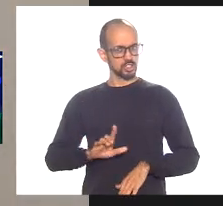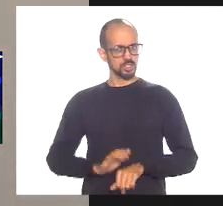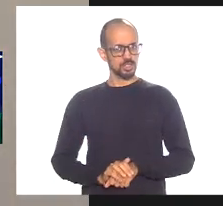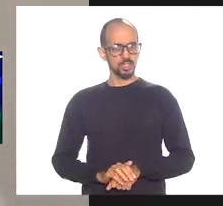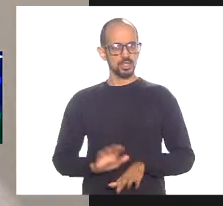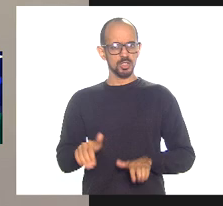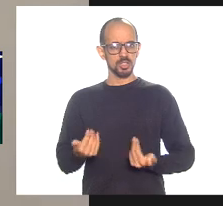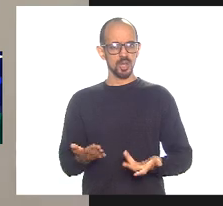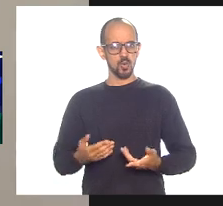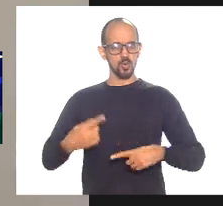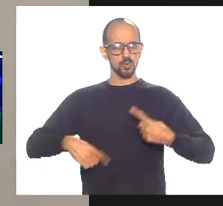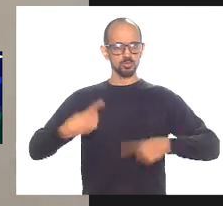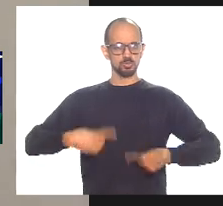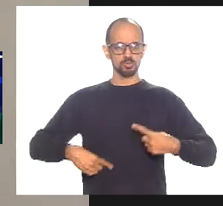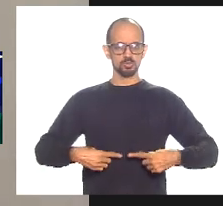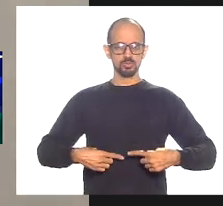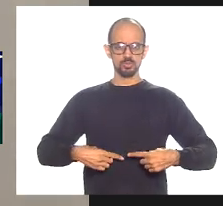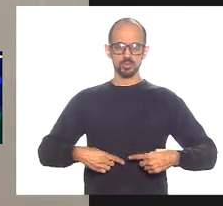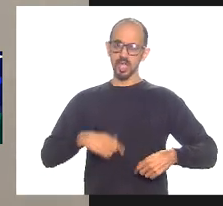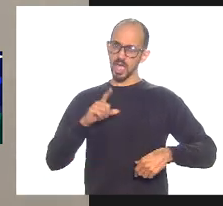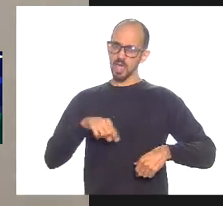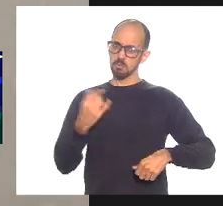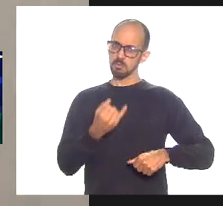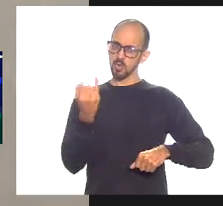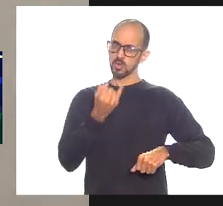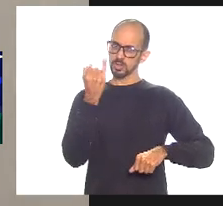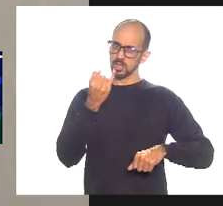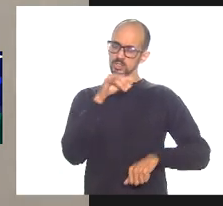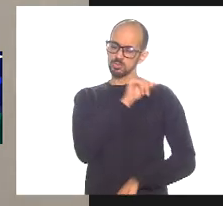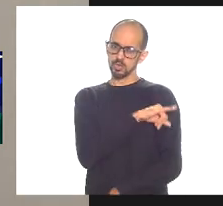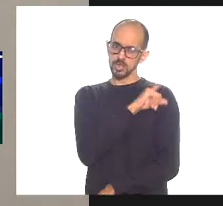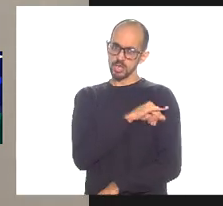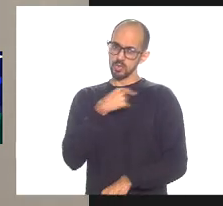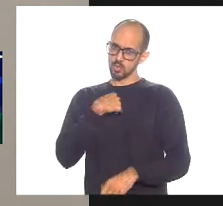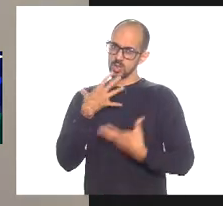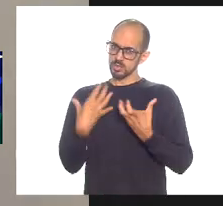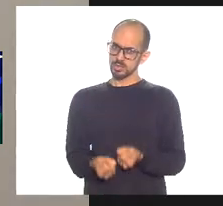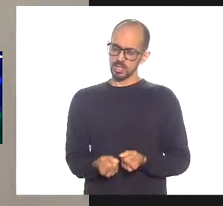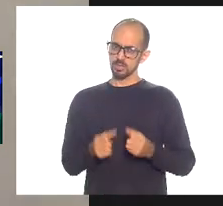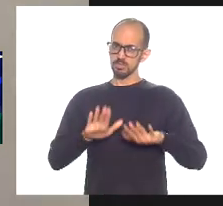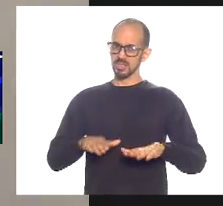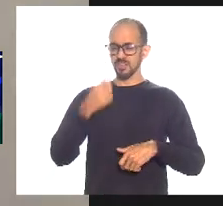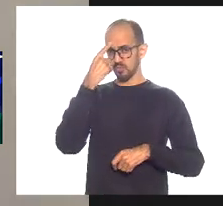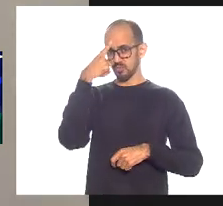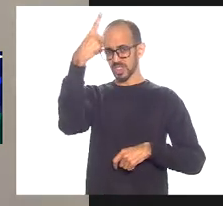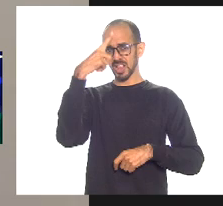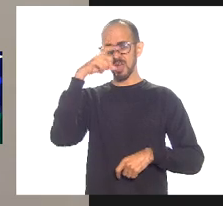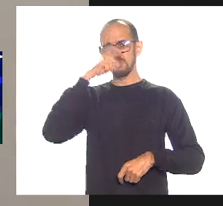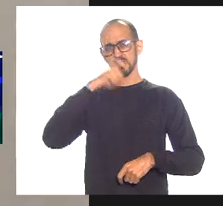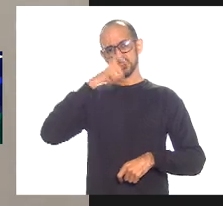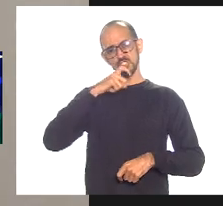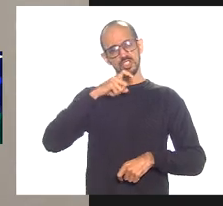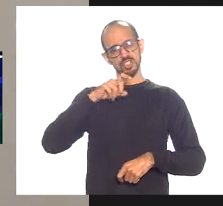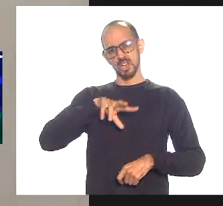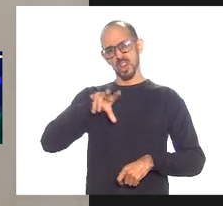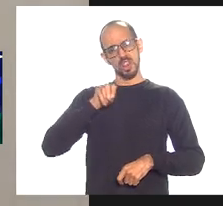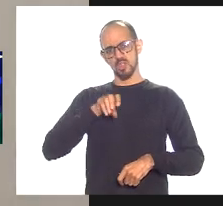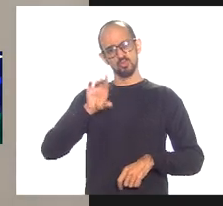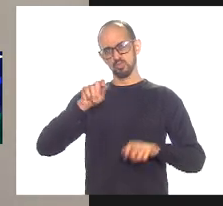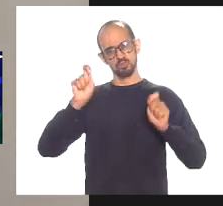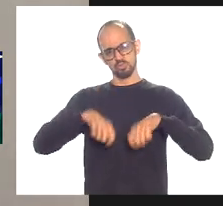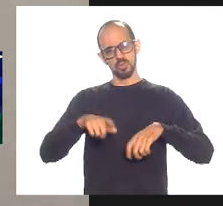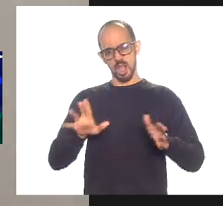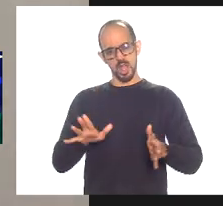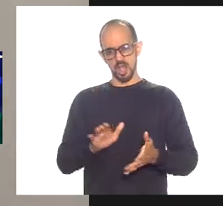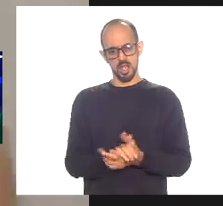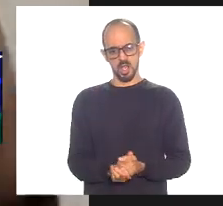que a extremamente relevante para o Rio de Janeiro de forma democrática eu aceito não viveu inventar mentiras não me veio inventar